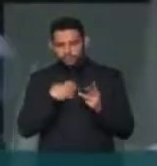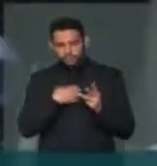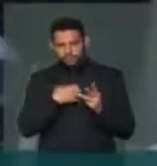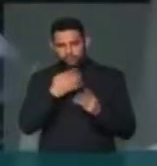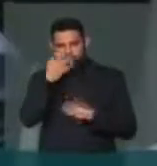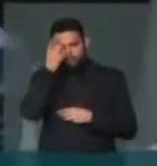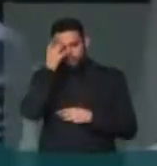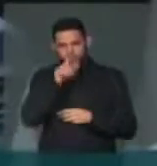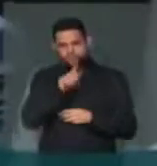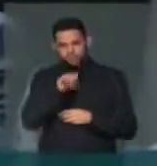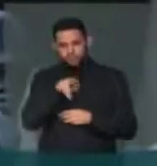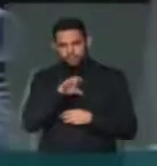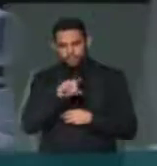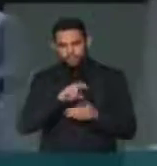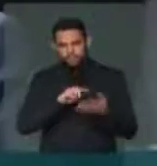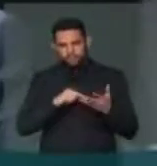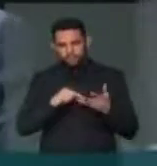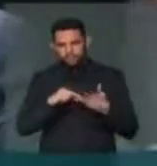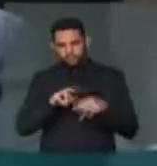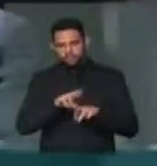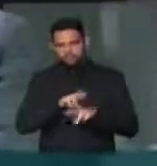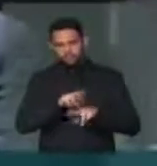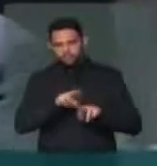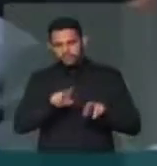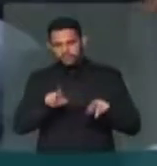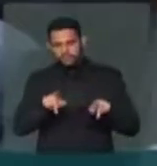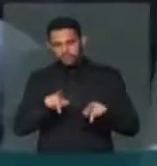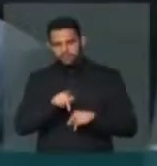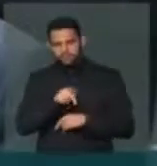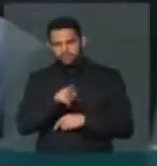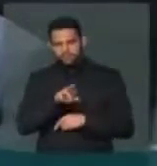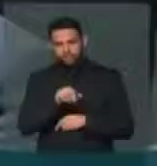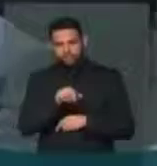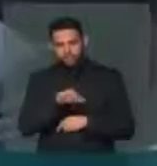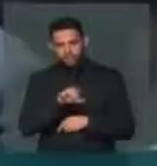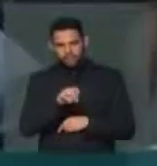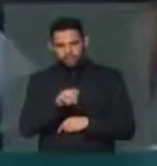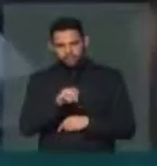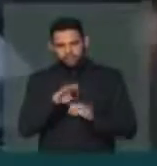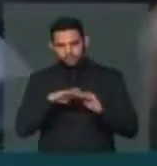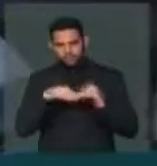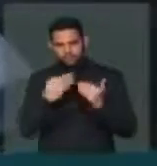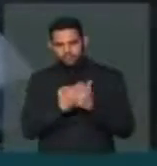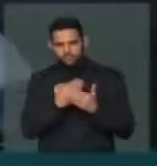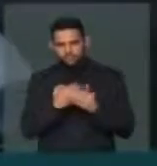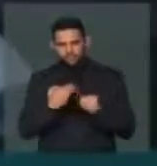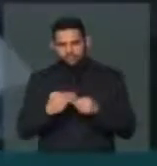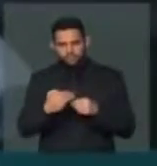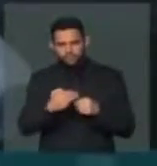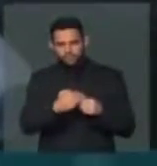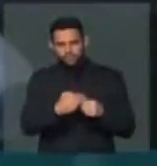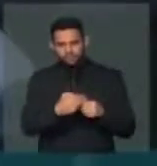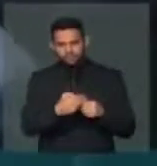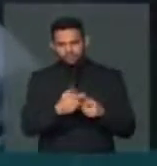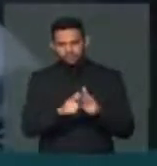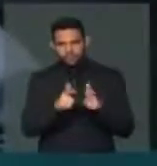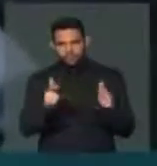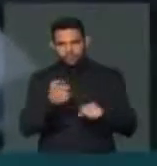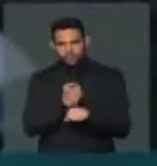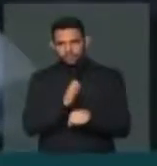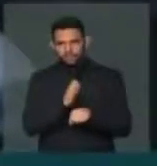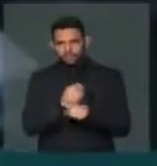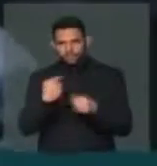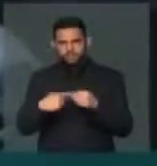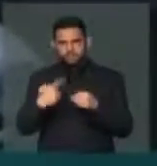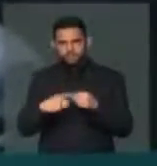ideologia de gênero a diversidade e a pluralidade na escola municipal do maior estado da da